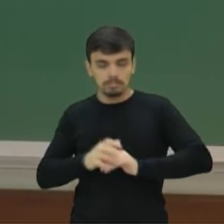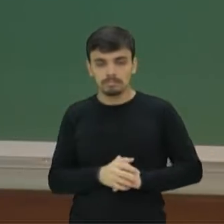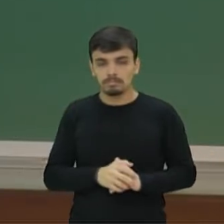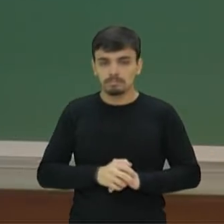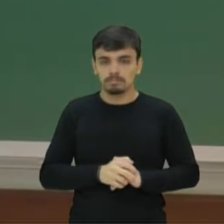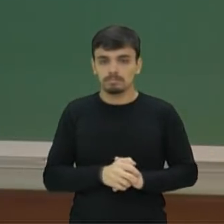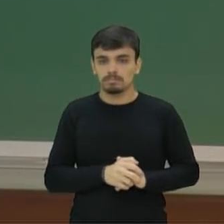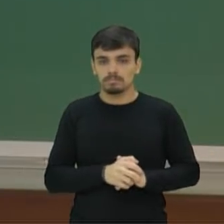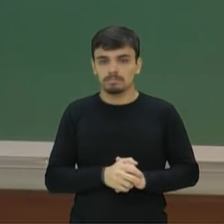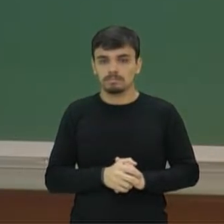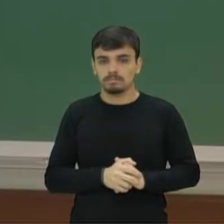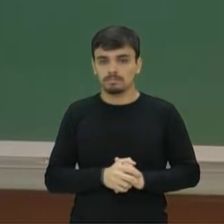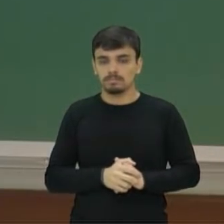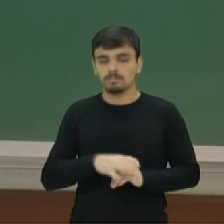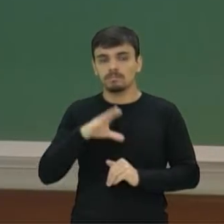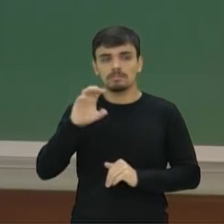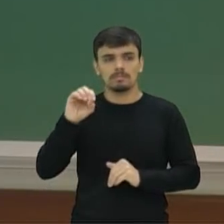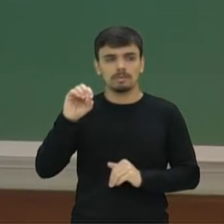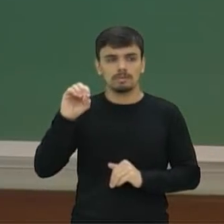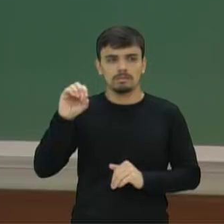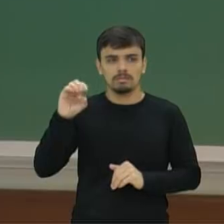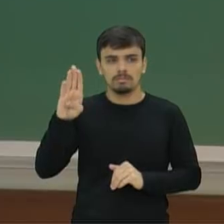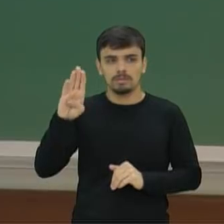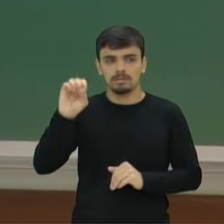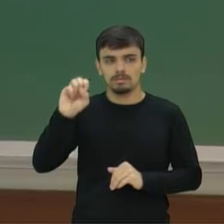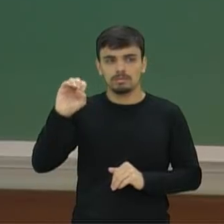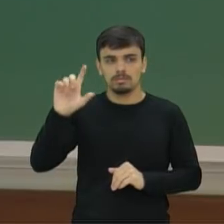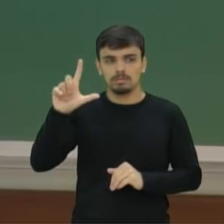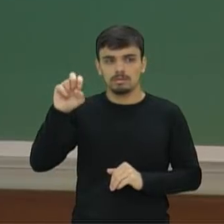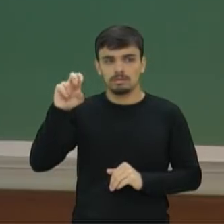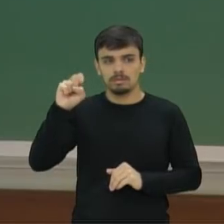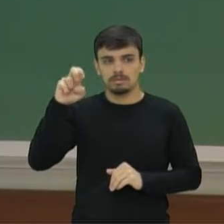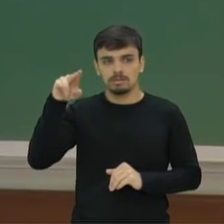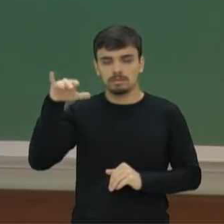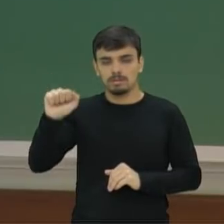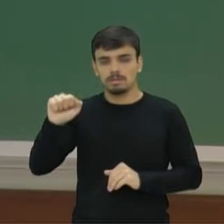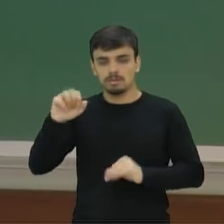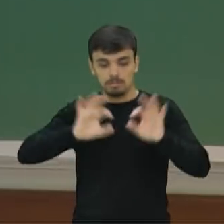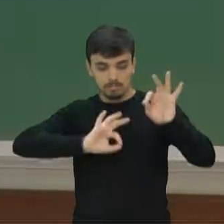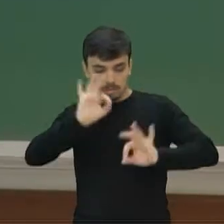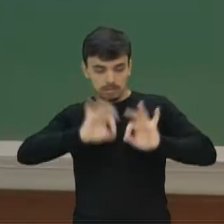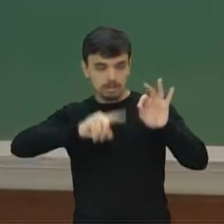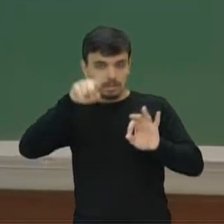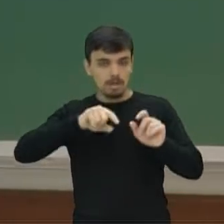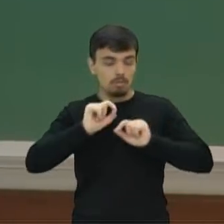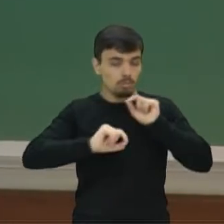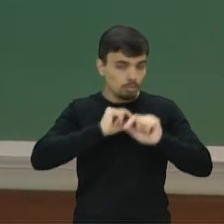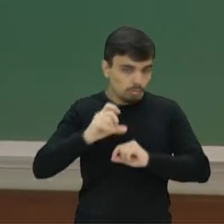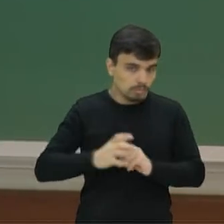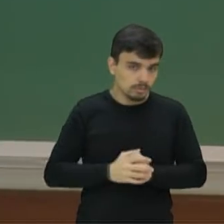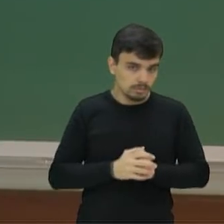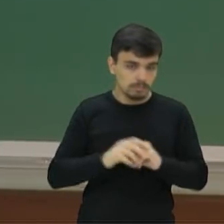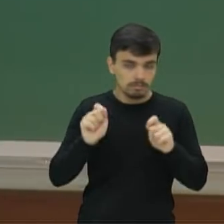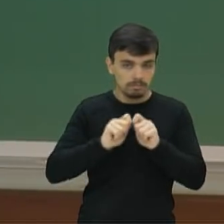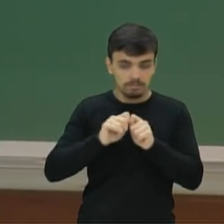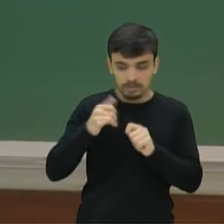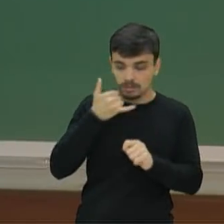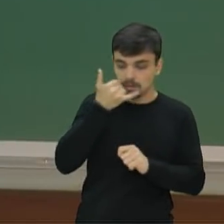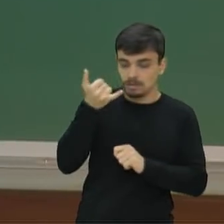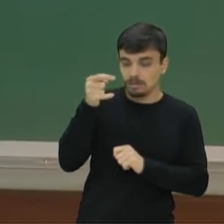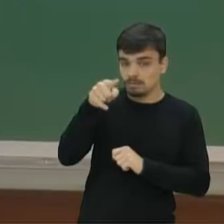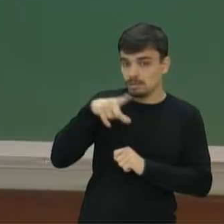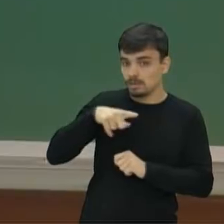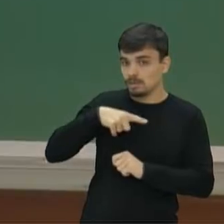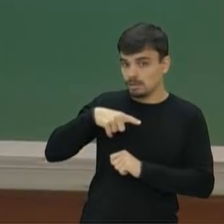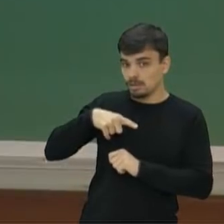A obsolescência planejada, que é essa que nós estamos tratando aqui, ela vai fazer com que esse celular que você